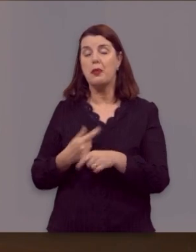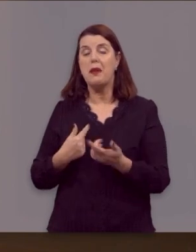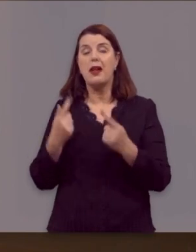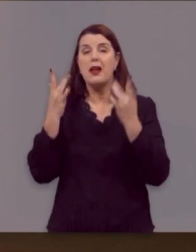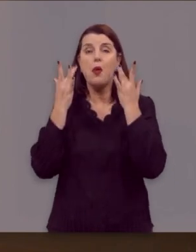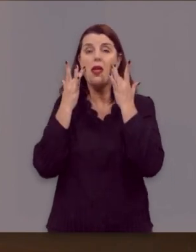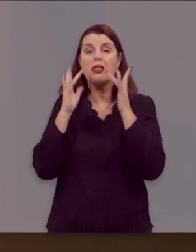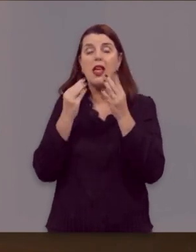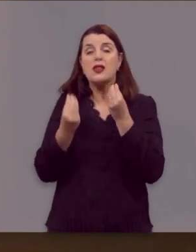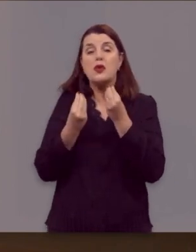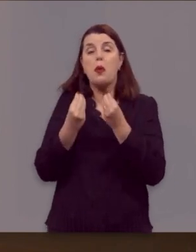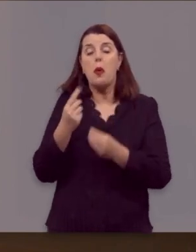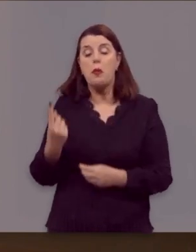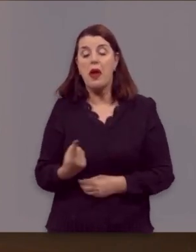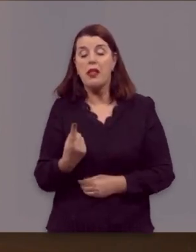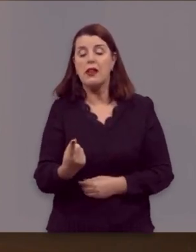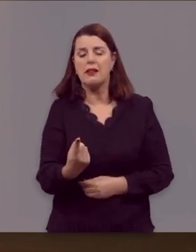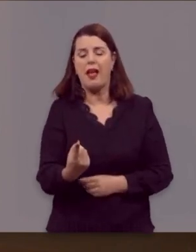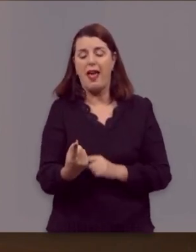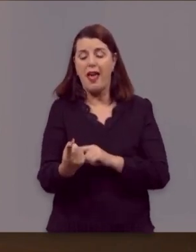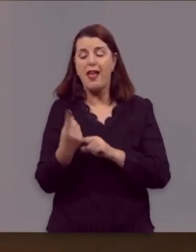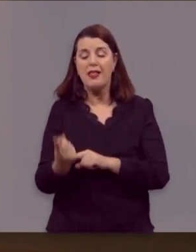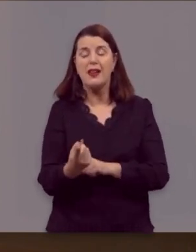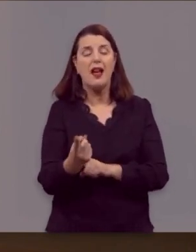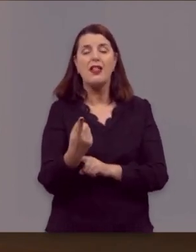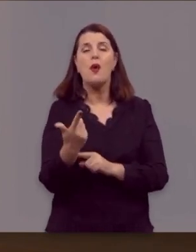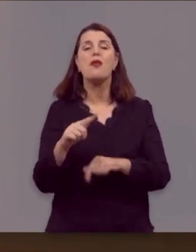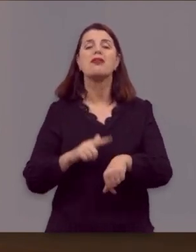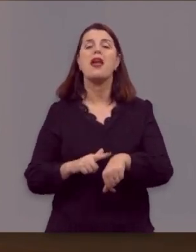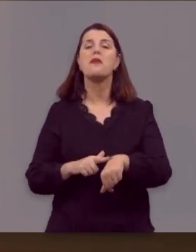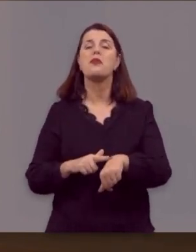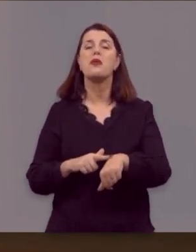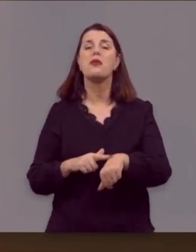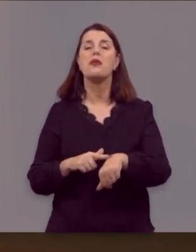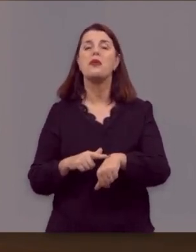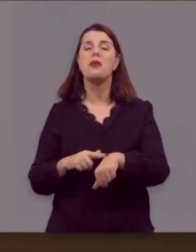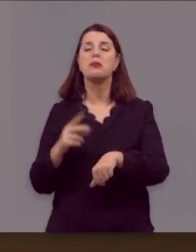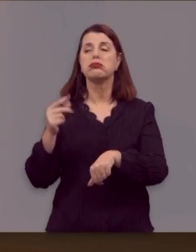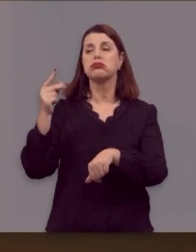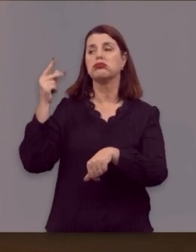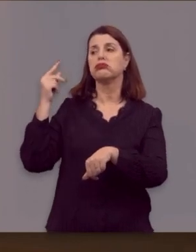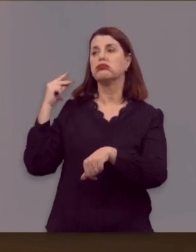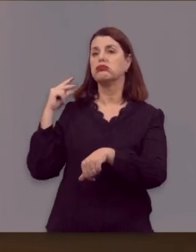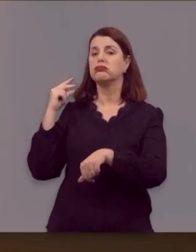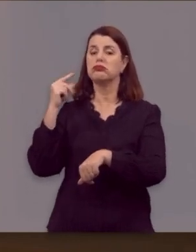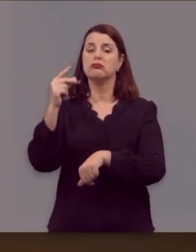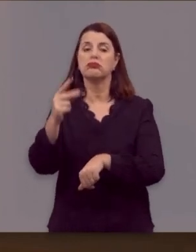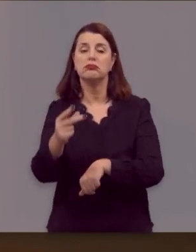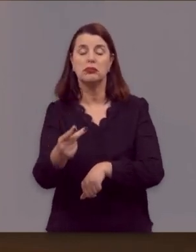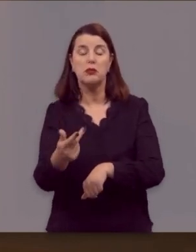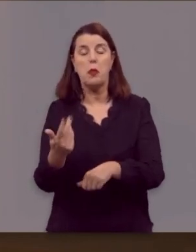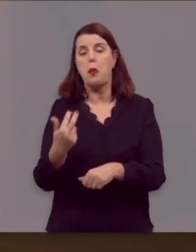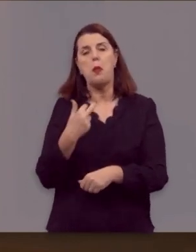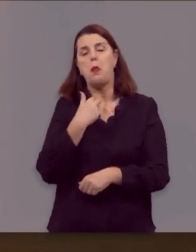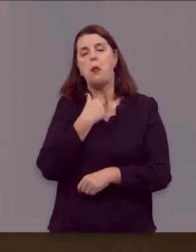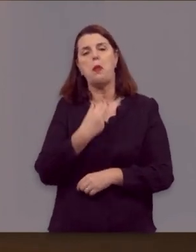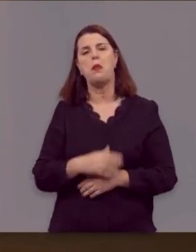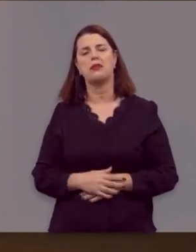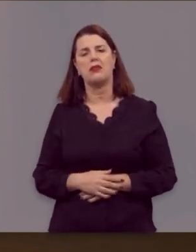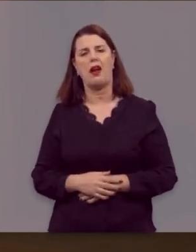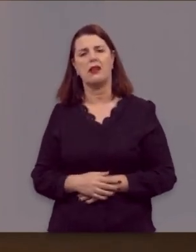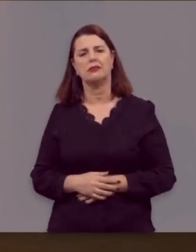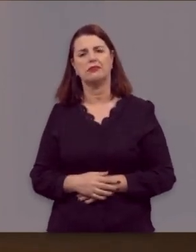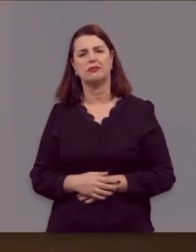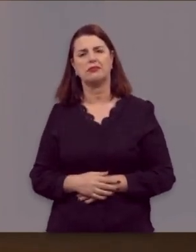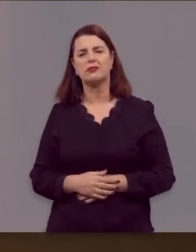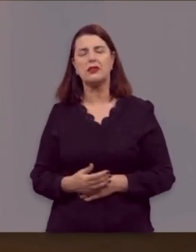porque eternidade não é tempo. Se você conseguisse subtrair 1 milhão de anos da eternidade, continuaria